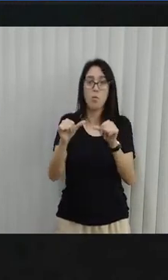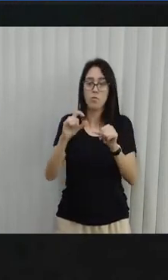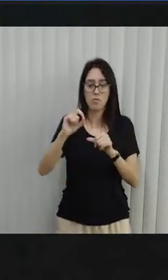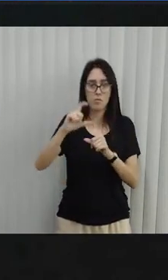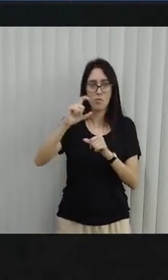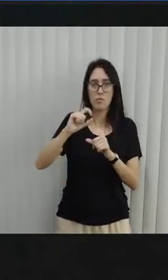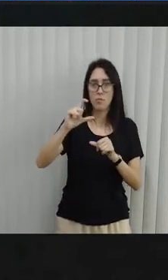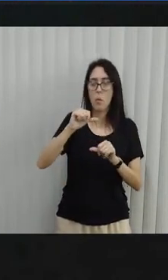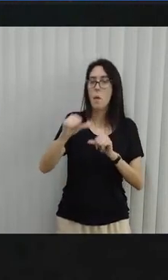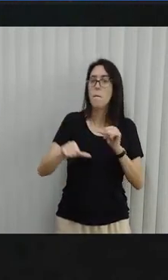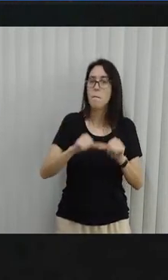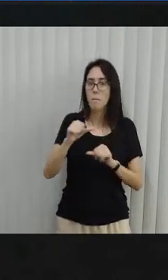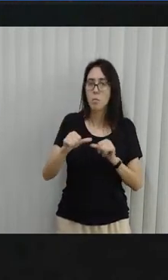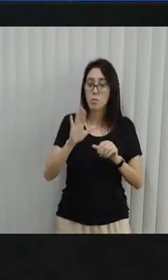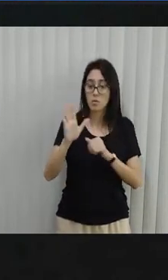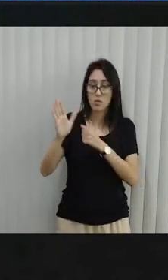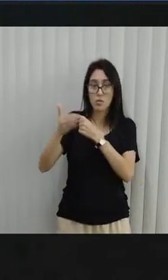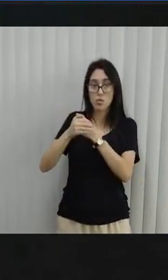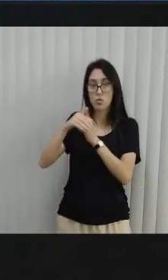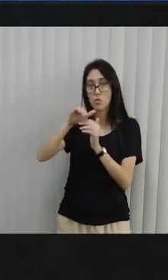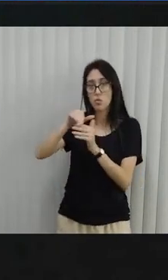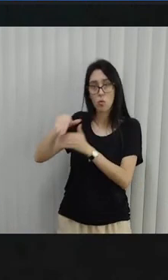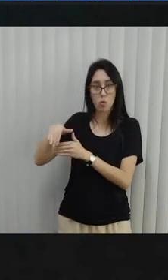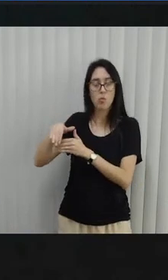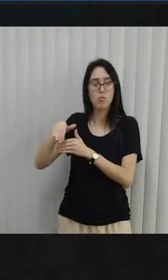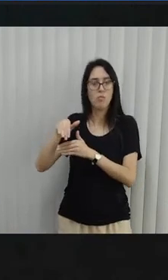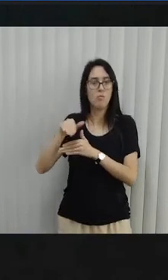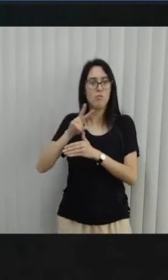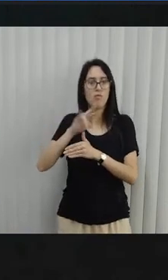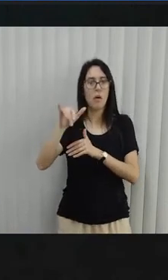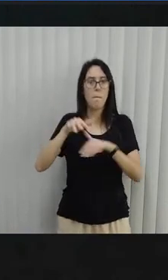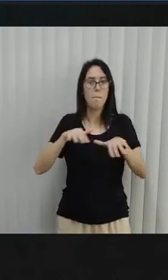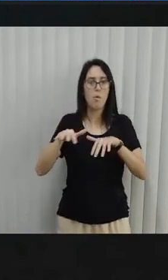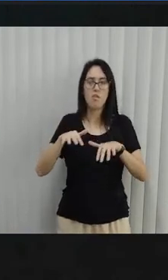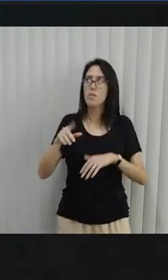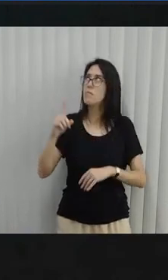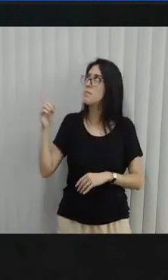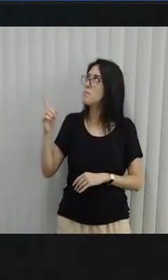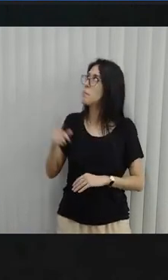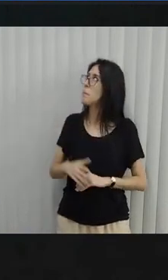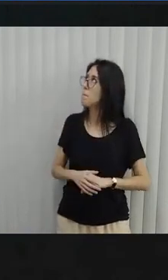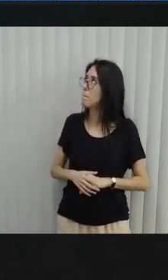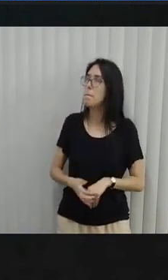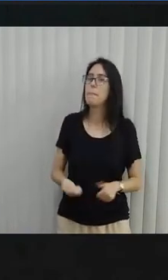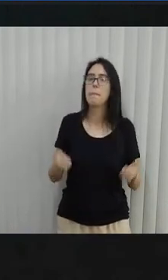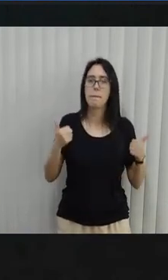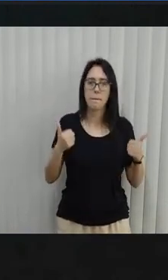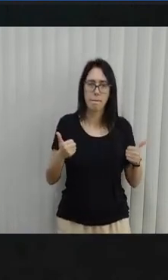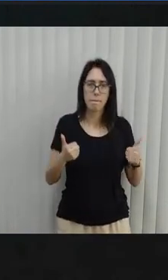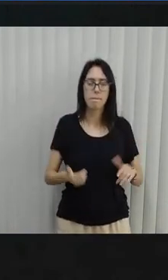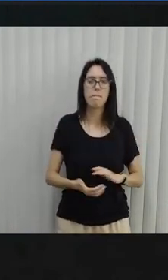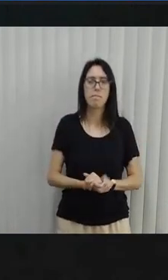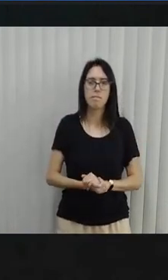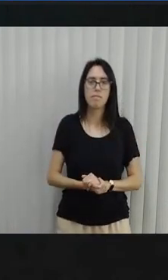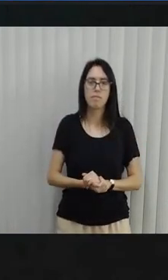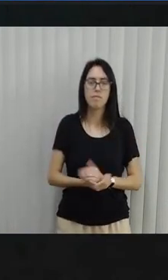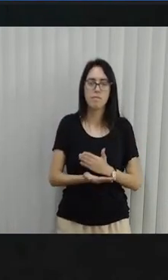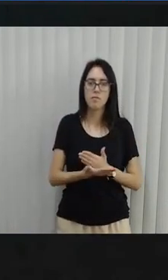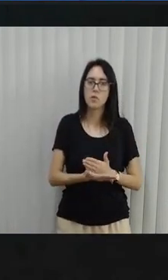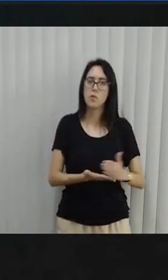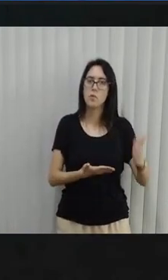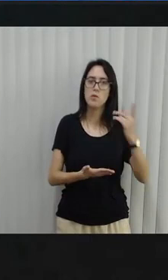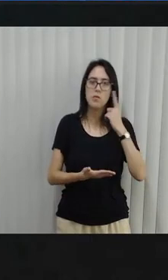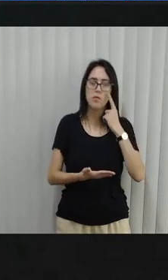tamanho do cacto, esconde o cacto e move ele. Beleza? Pronto. Agora sim, ele já está ligado. Vamos começar a fazer esse nosso código para